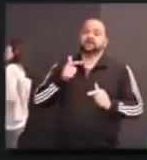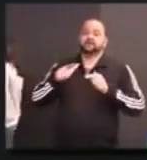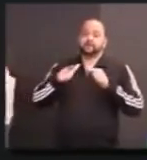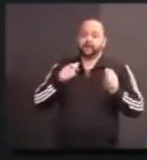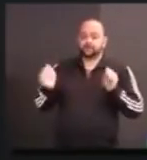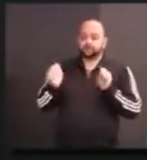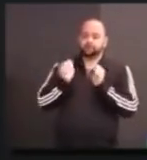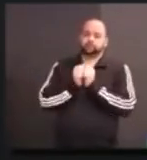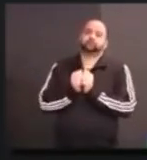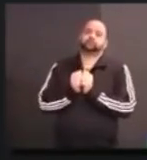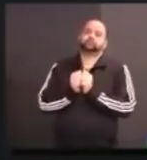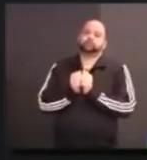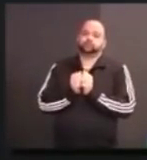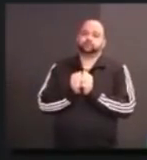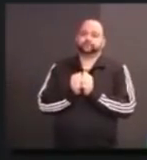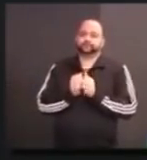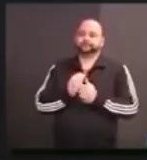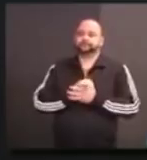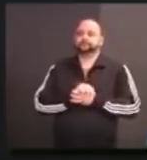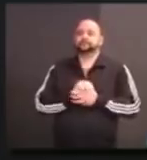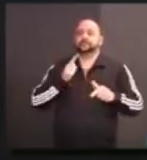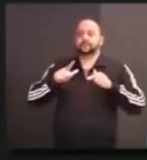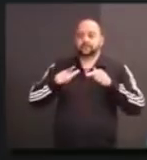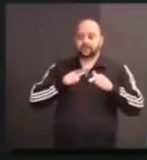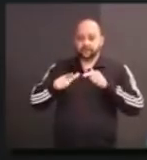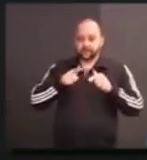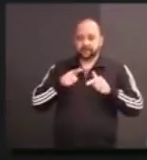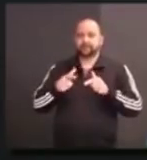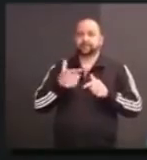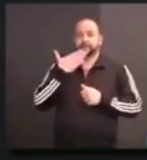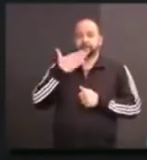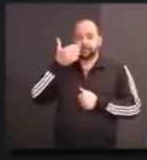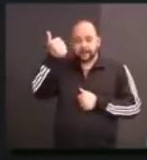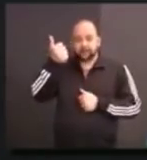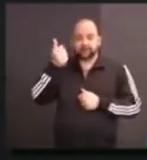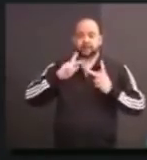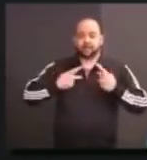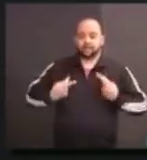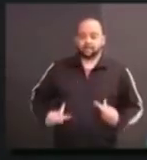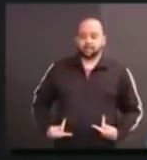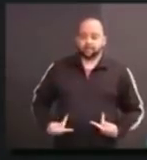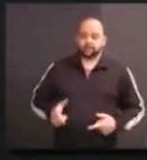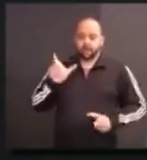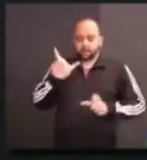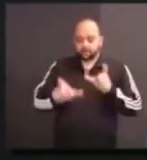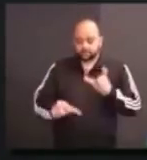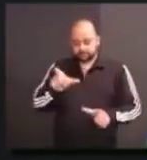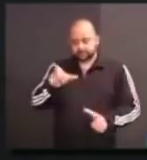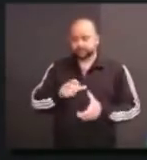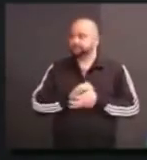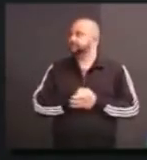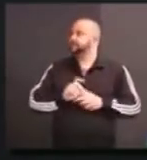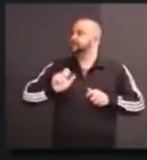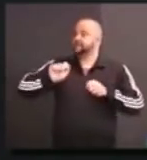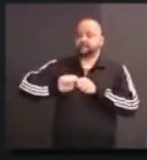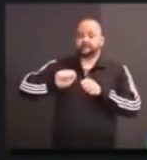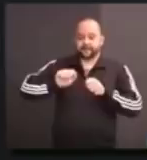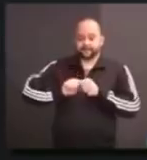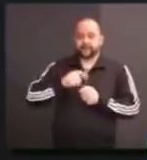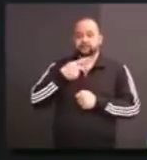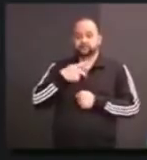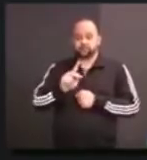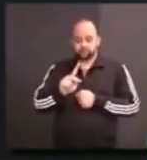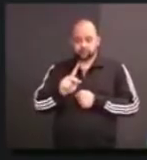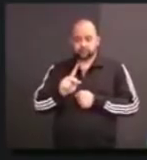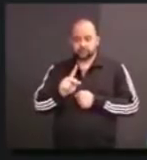aos encarcerados, trabalhando pela melhoria da humanidade, fazendo o seu papel.